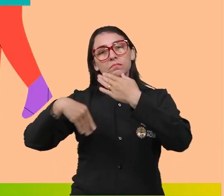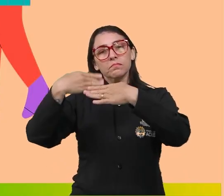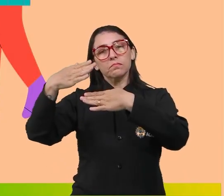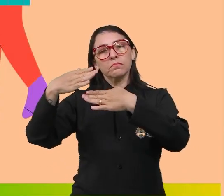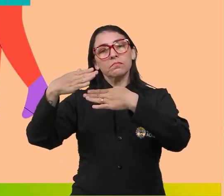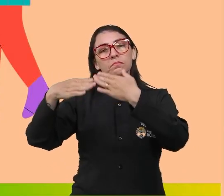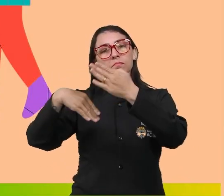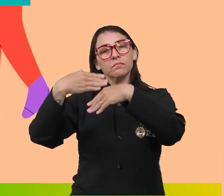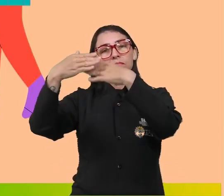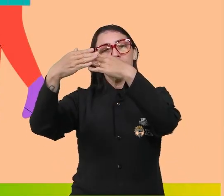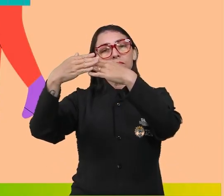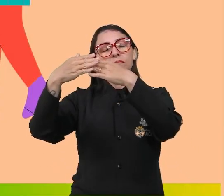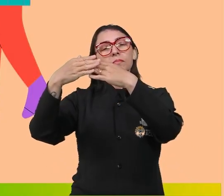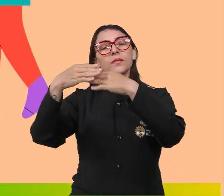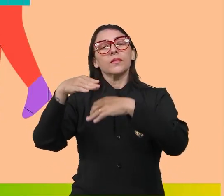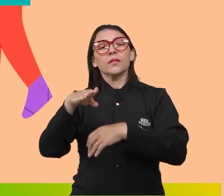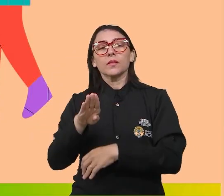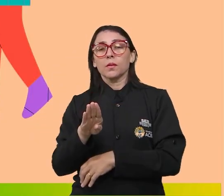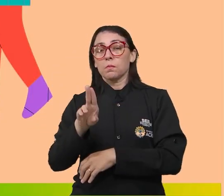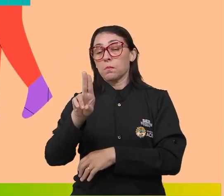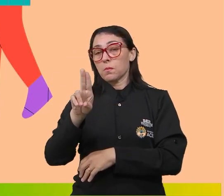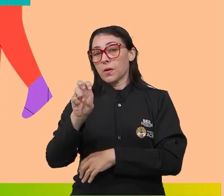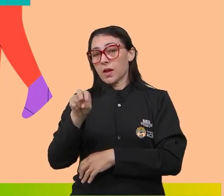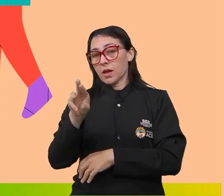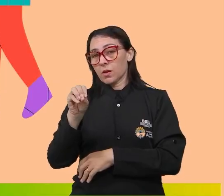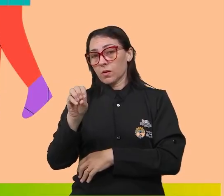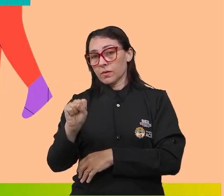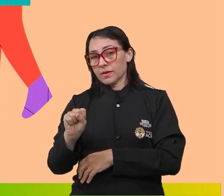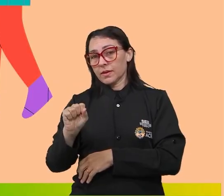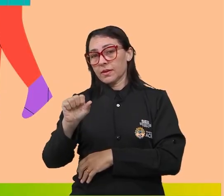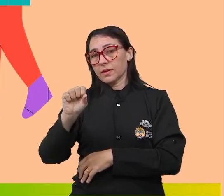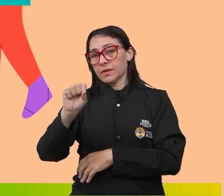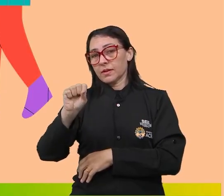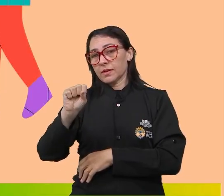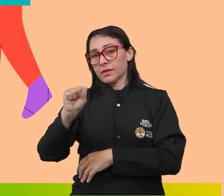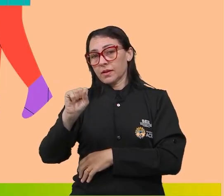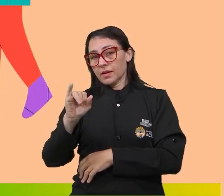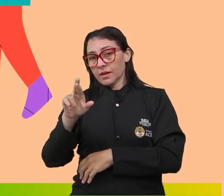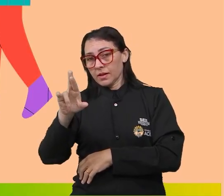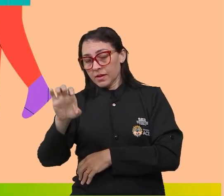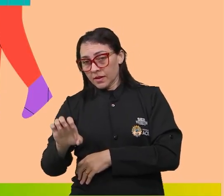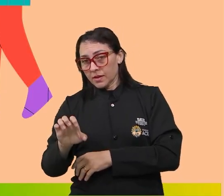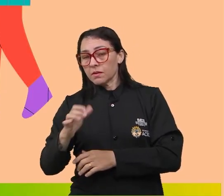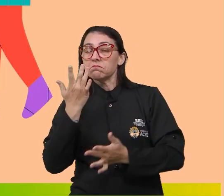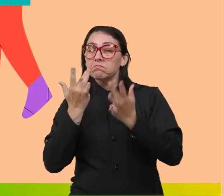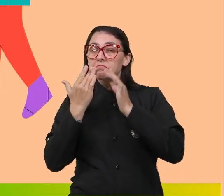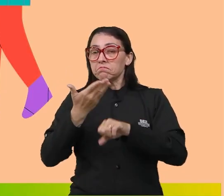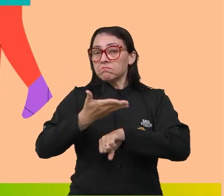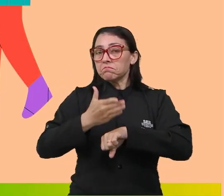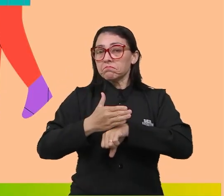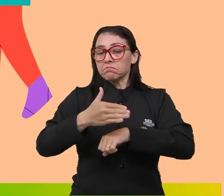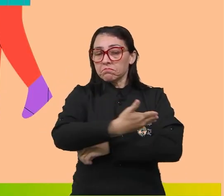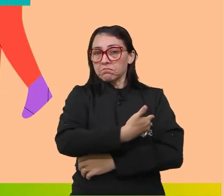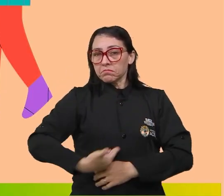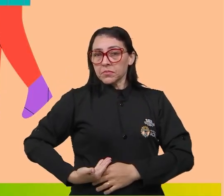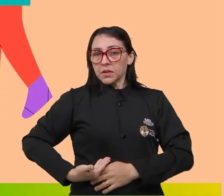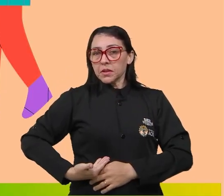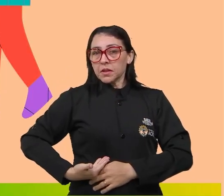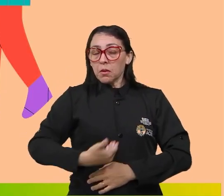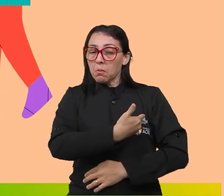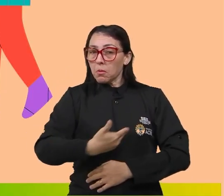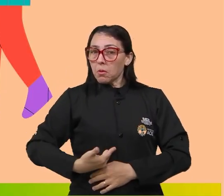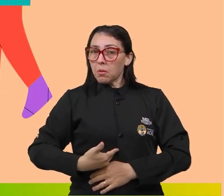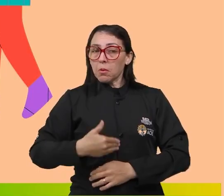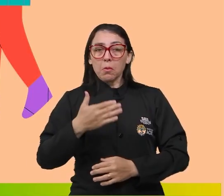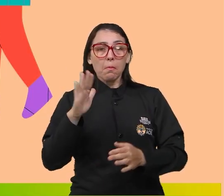Buenos Aires, quando ele foi exilado, né? Era uma peça encenada em espaços públicos, sem que o público perceba